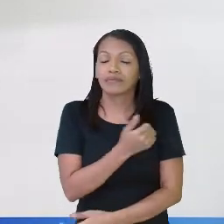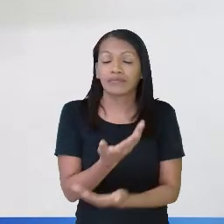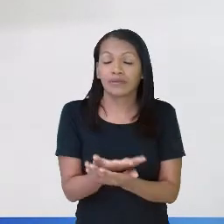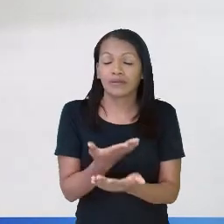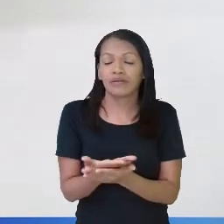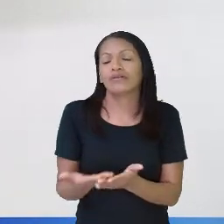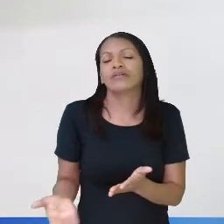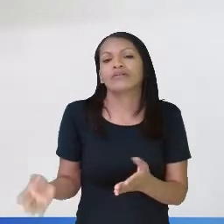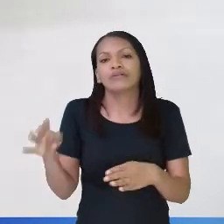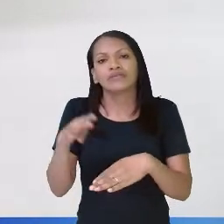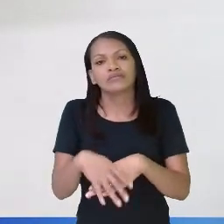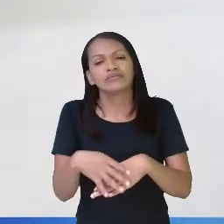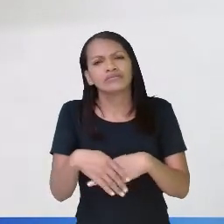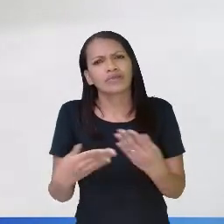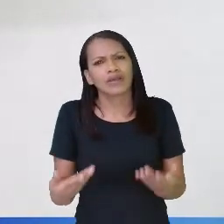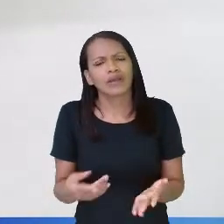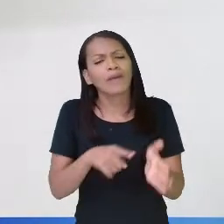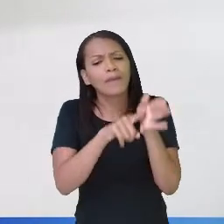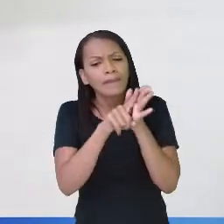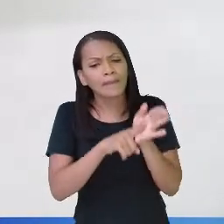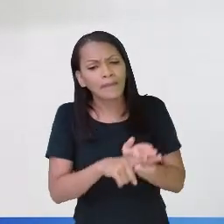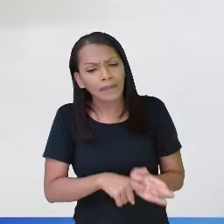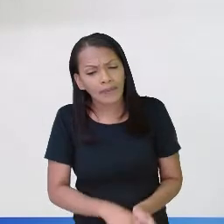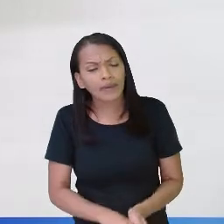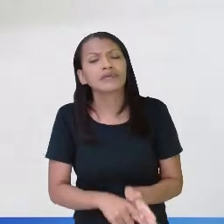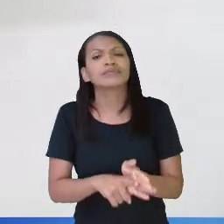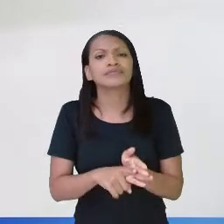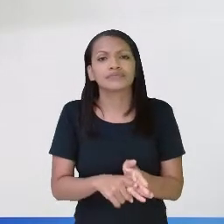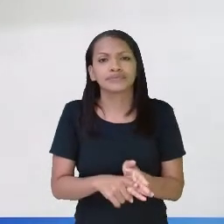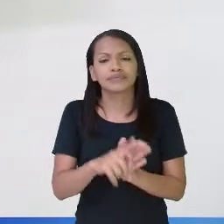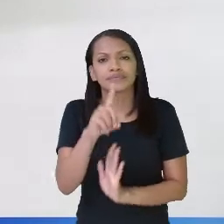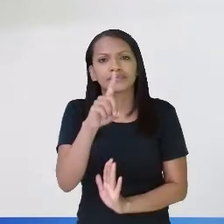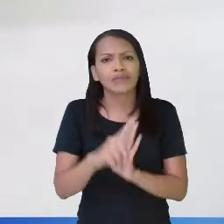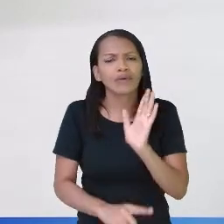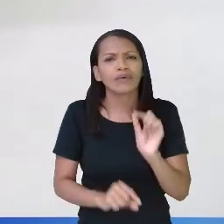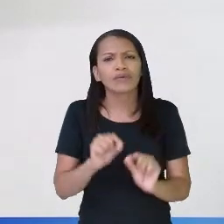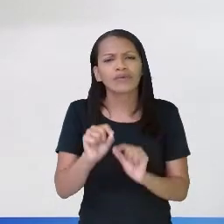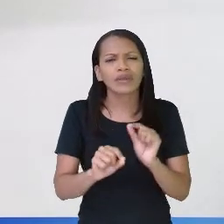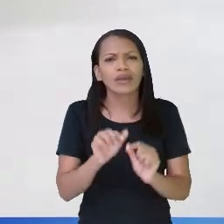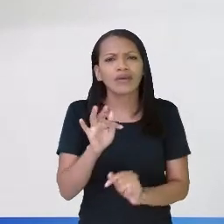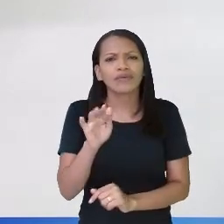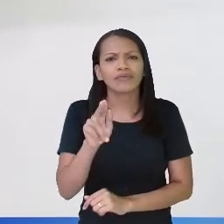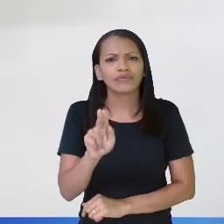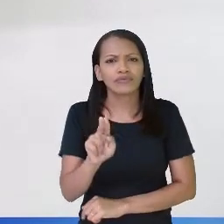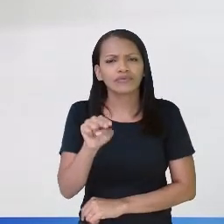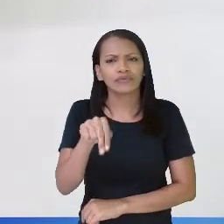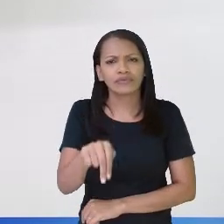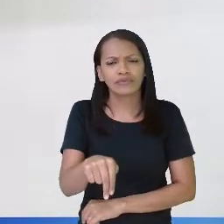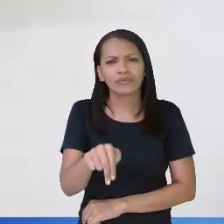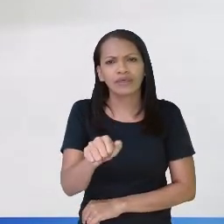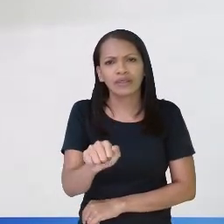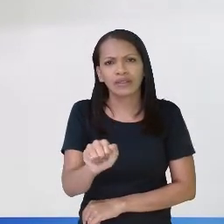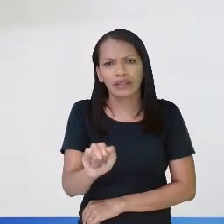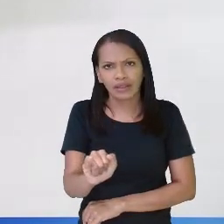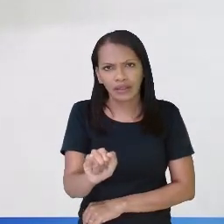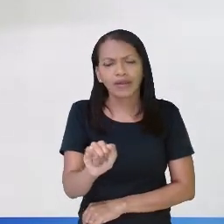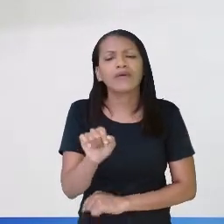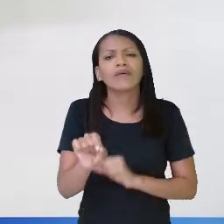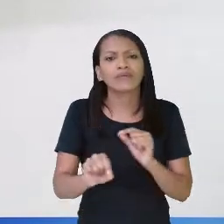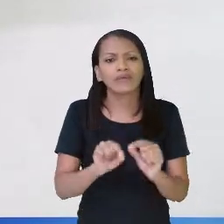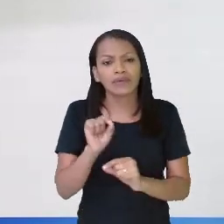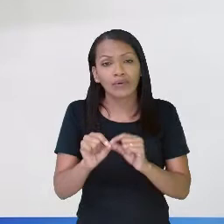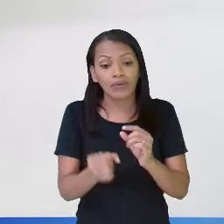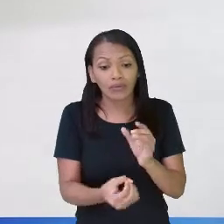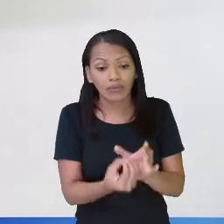direitos, né, dos indígenas, vai ver a FUNAI, o que é a FUNAI, qual o papel da FUNAI, essa fundação, né,